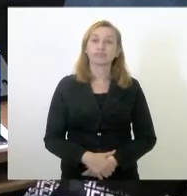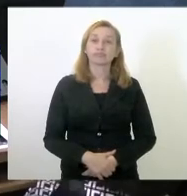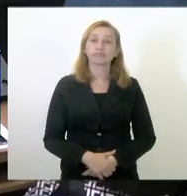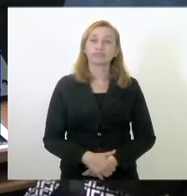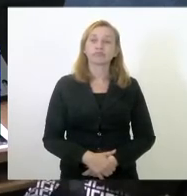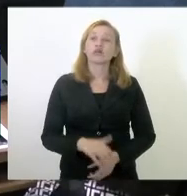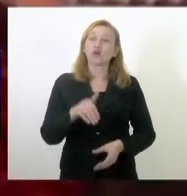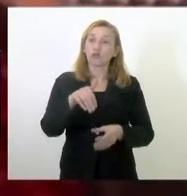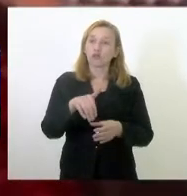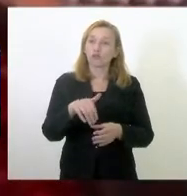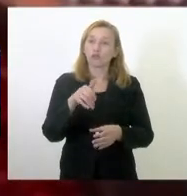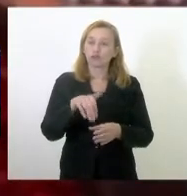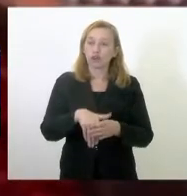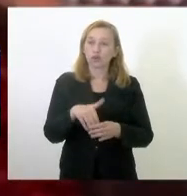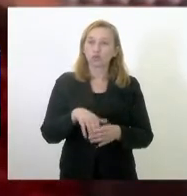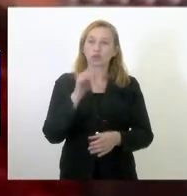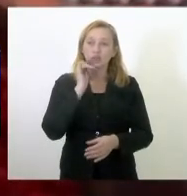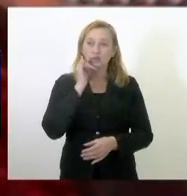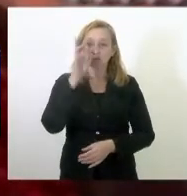Voto com o relator, presidente.